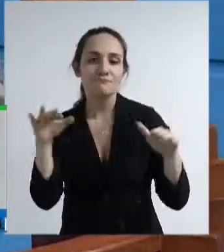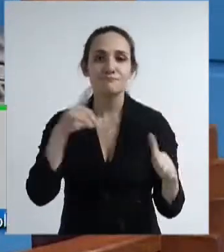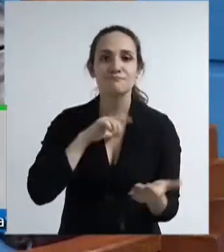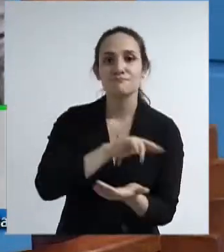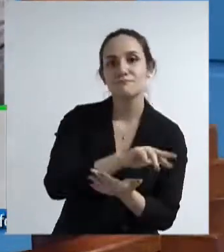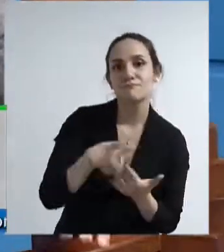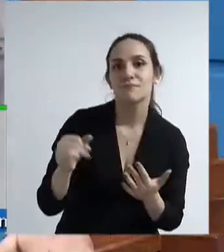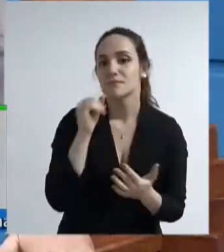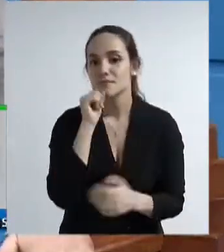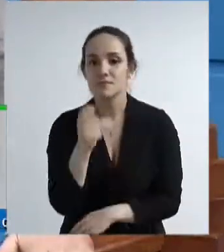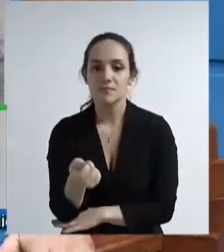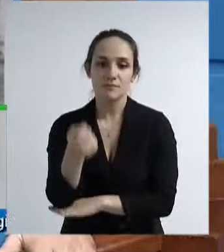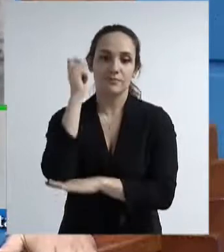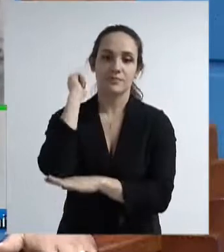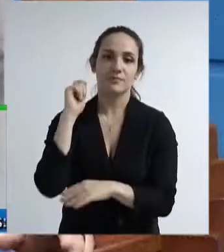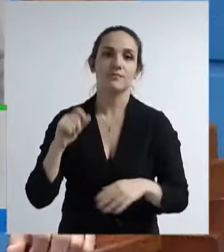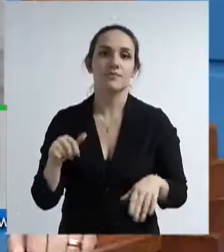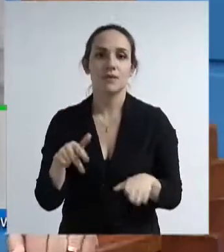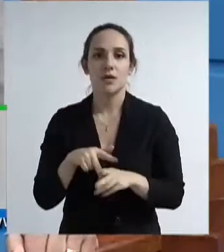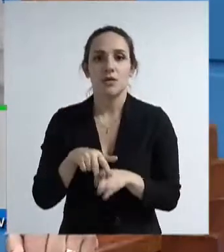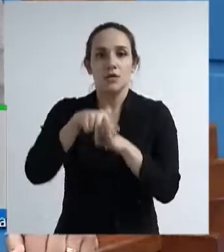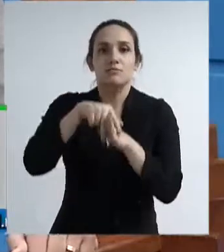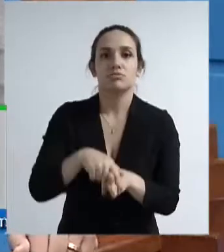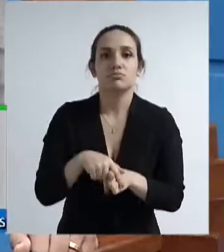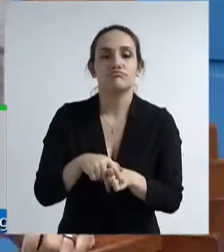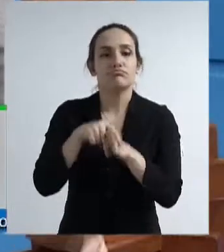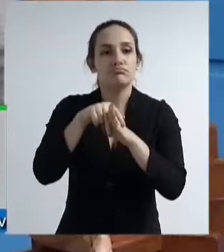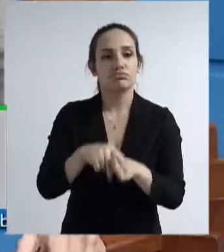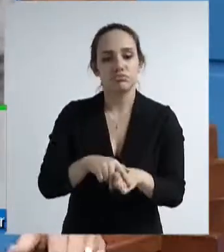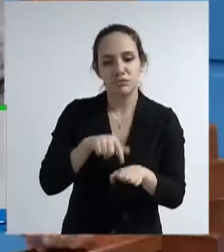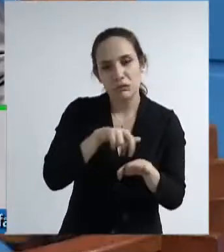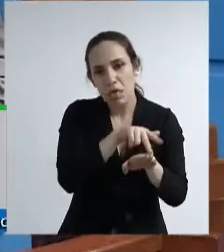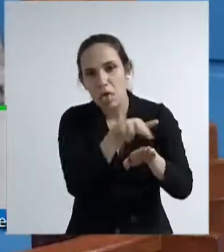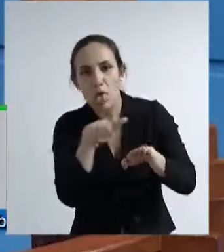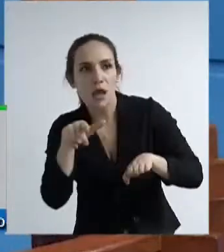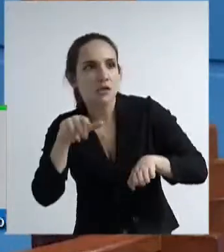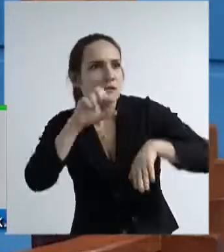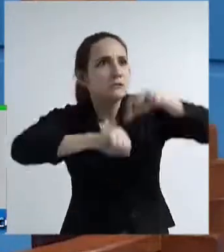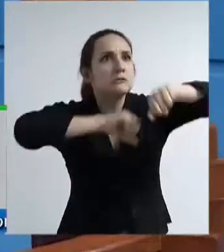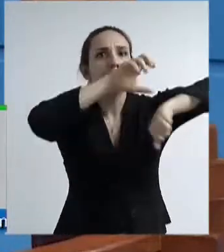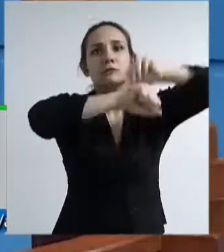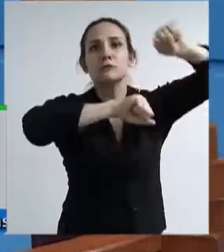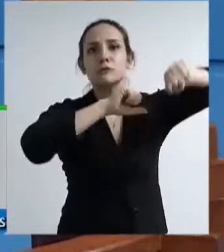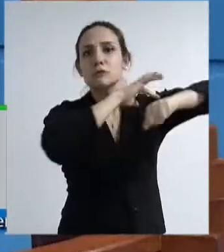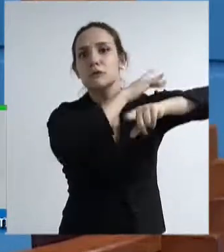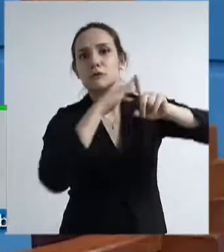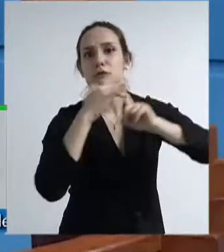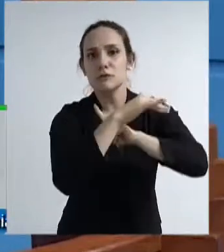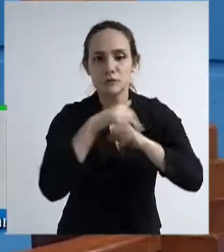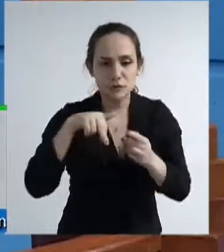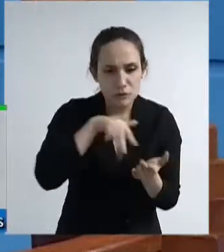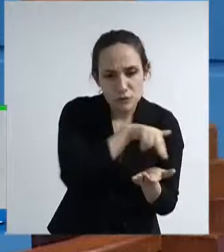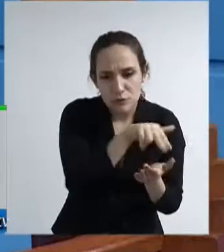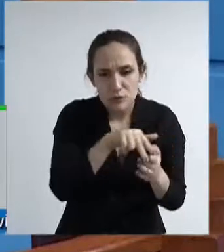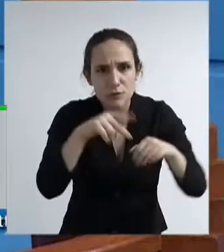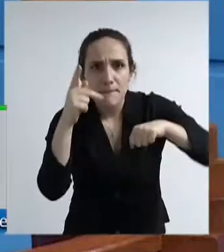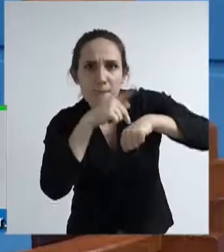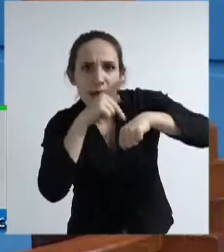atividades como pesca esportiva, cavalgada, passeios fora de estrada, safaris, exploração de trilhas, cavernas,